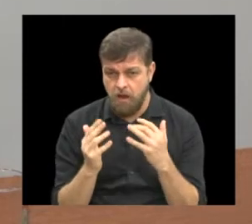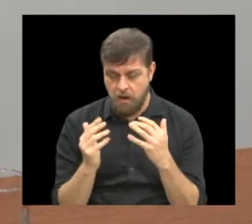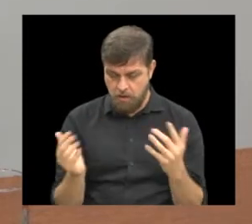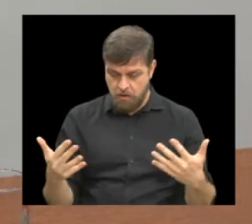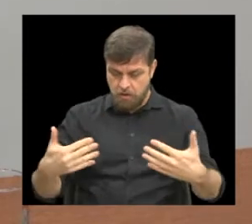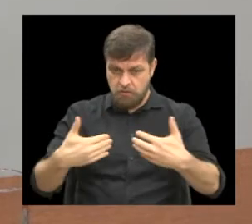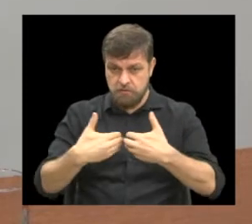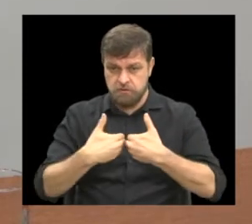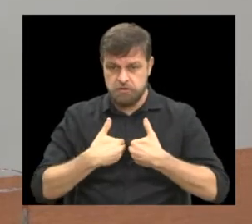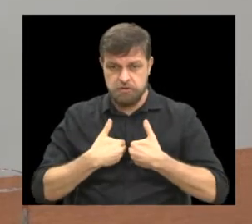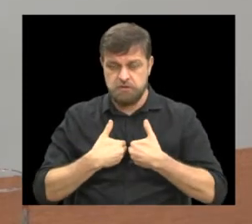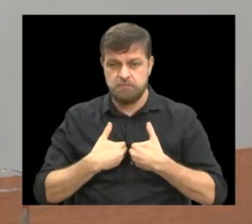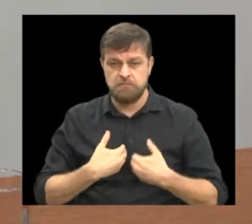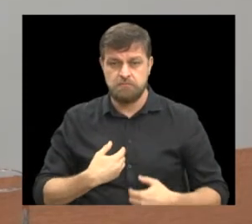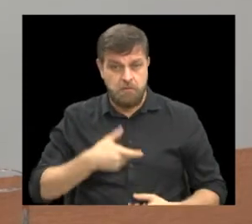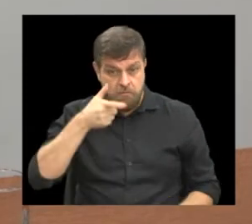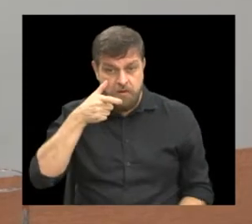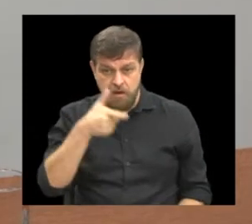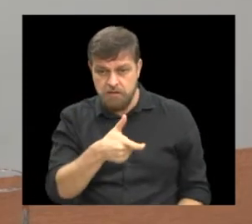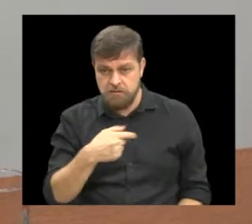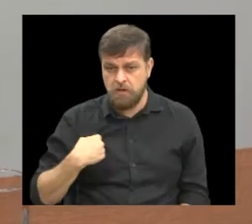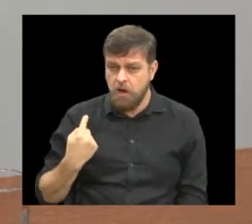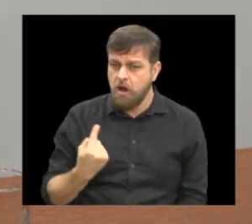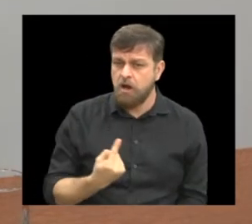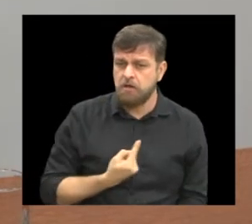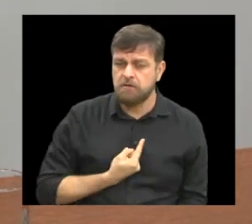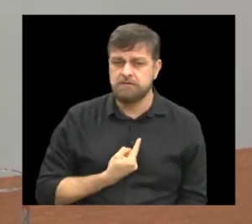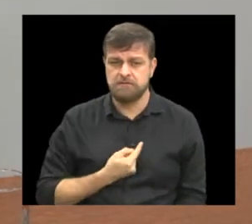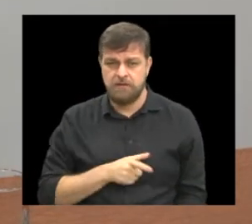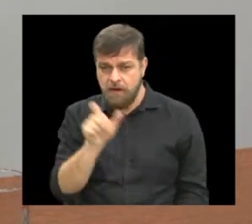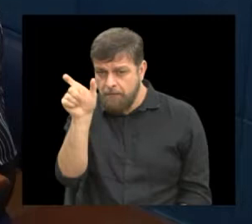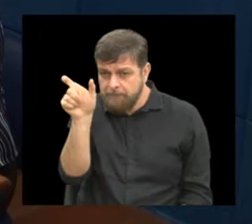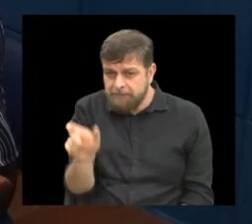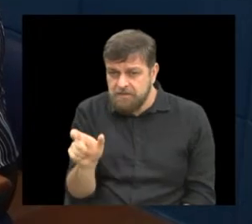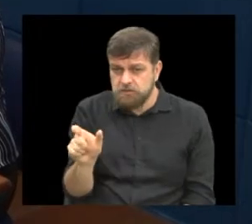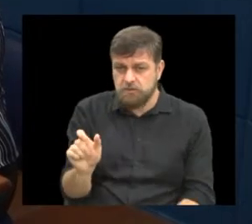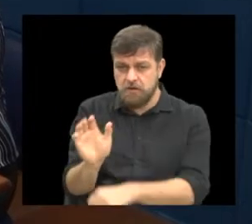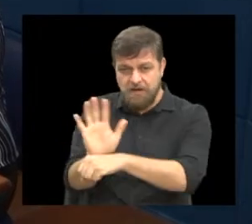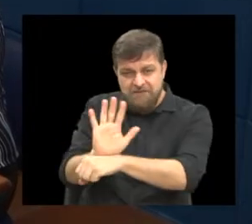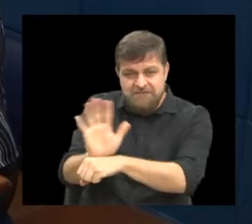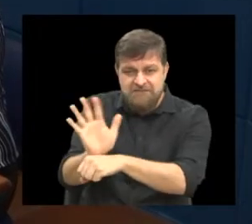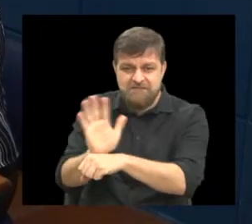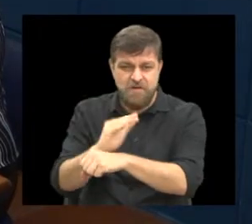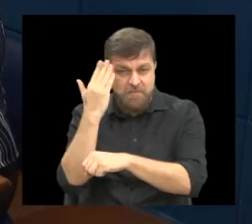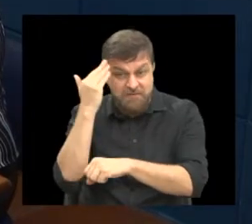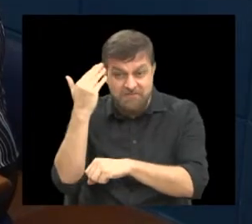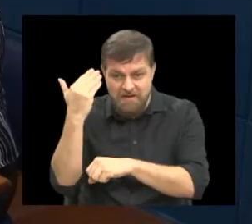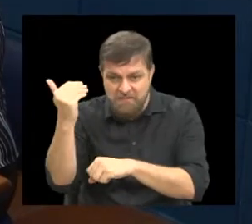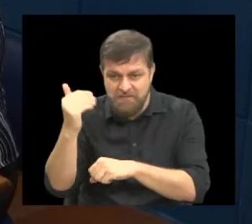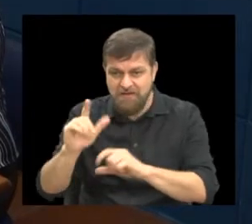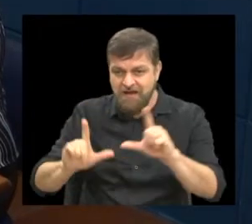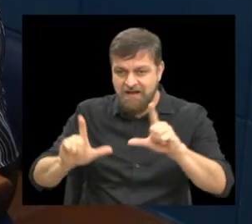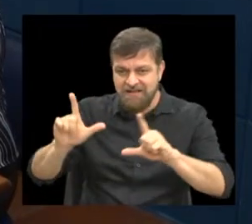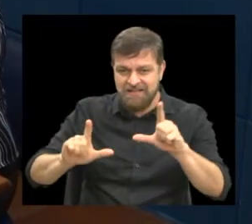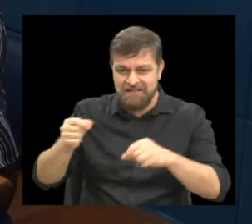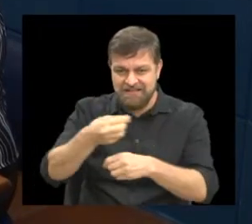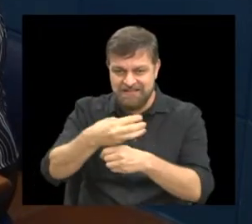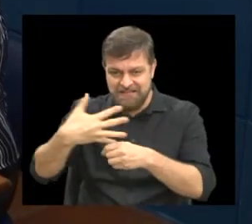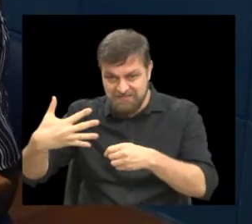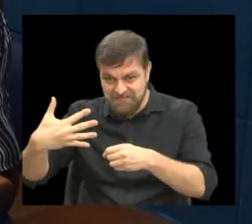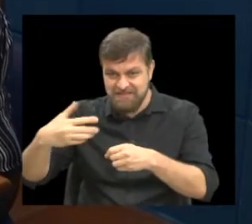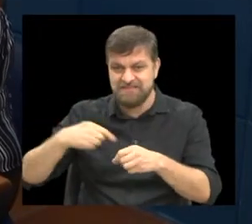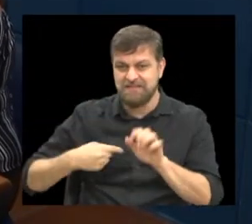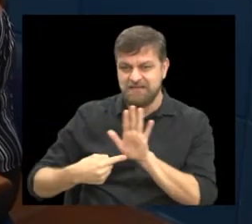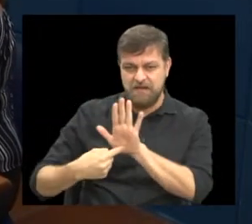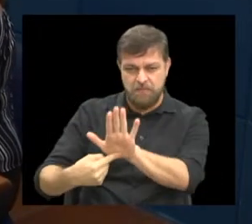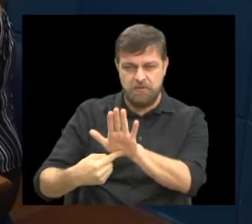resume de uma forma extremamente interessante para a gente, porque ele associa a personagens de televisão que são conhecidos, né, no dia a dia, e vão